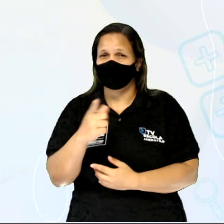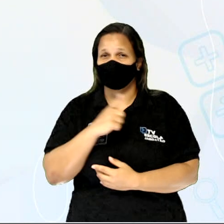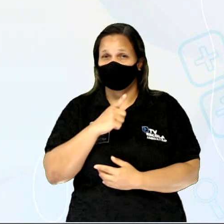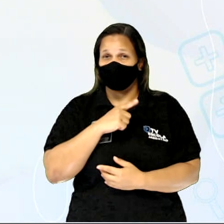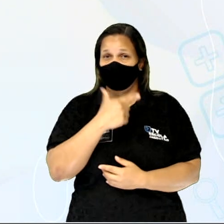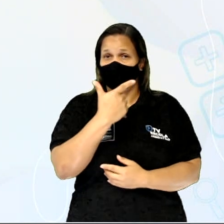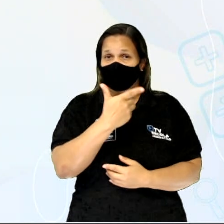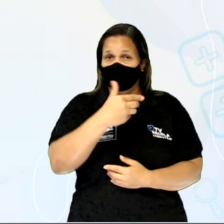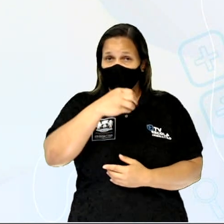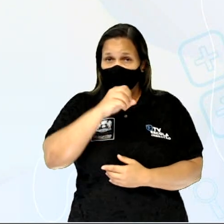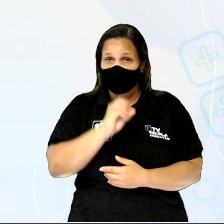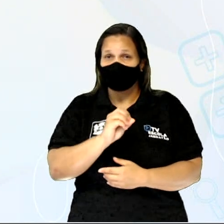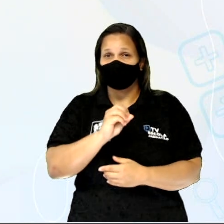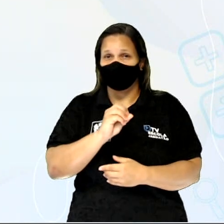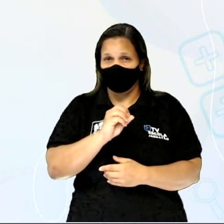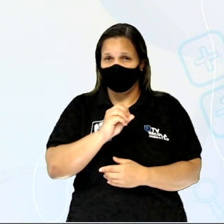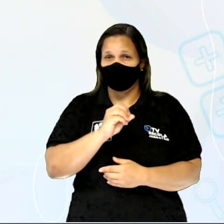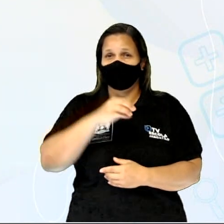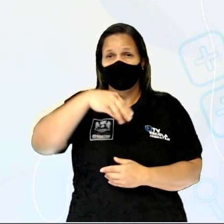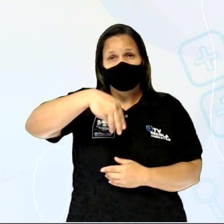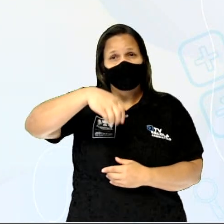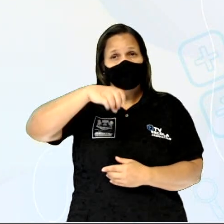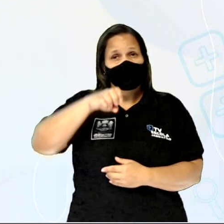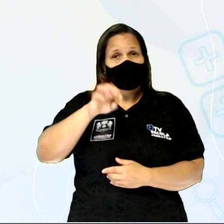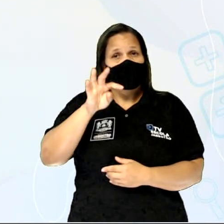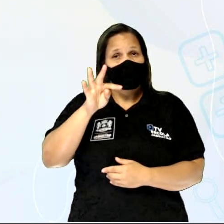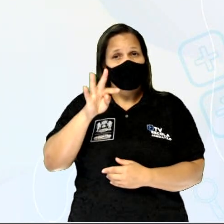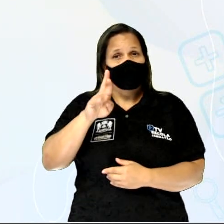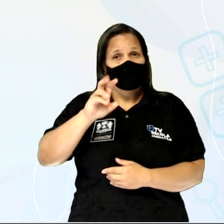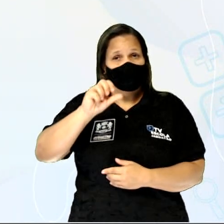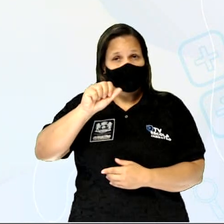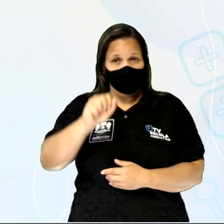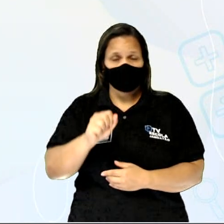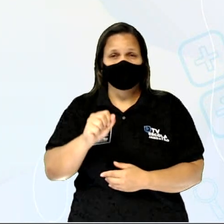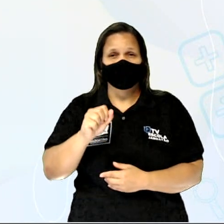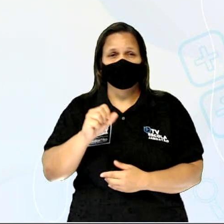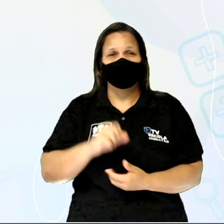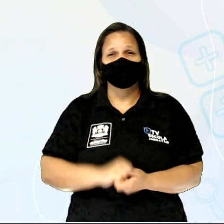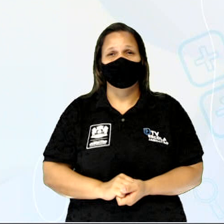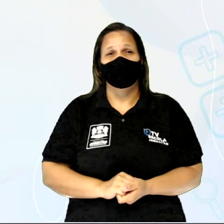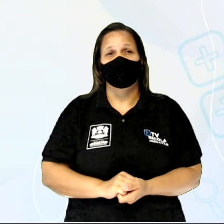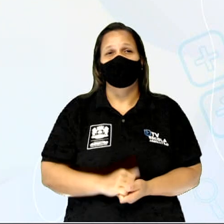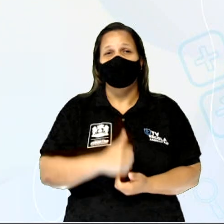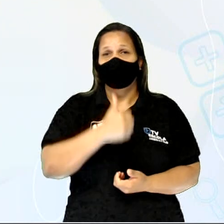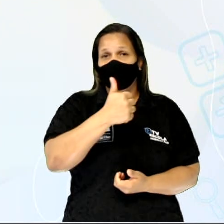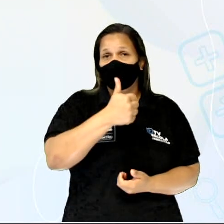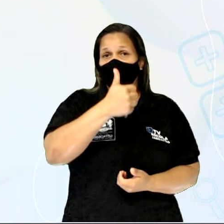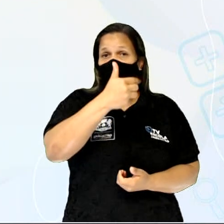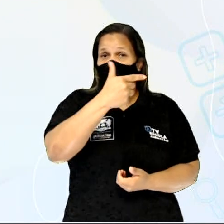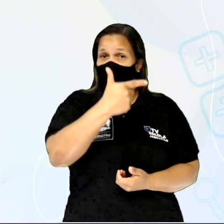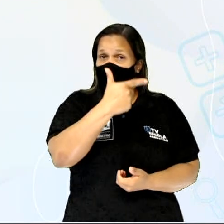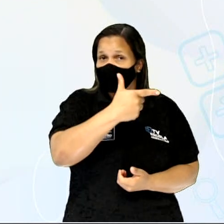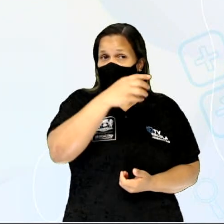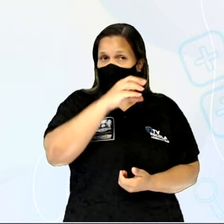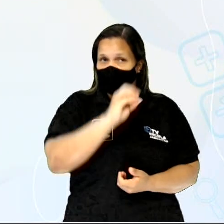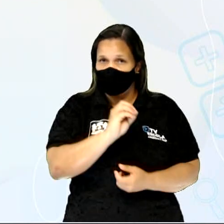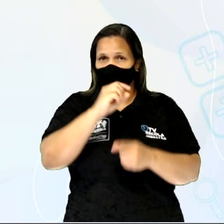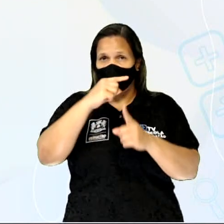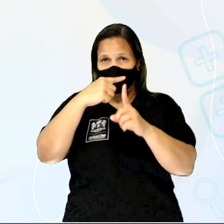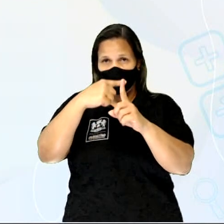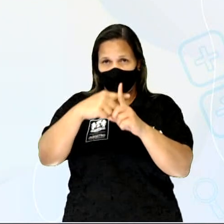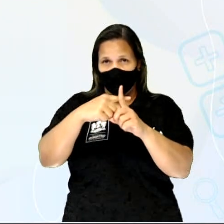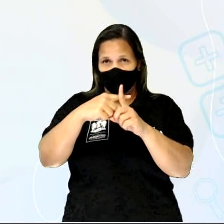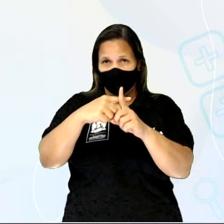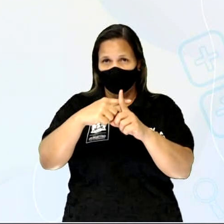metros podemos calcular sim 20 metros do primeiro carretel mais 20